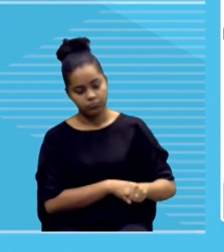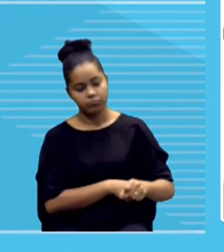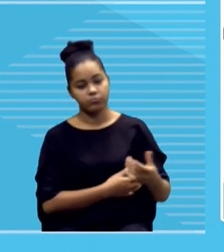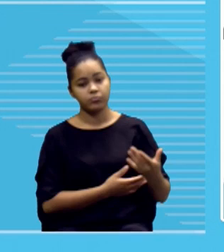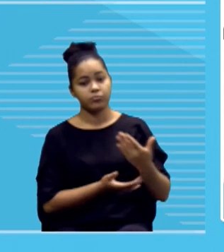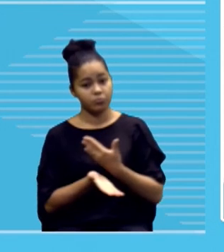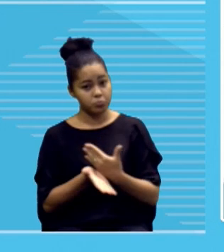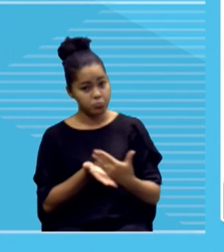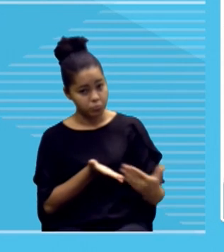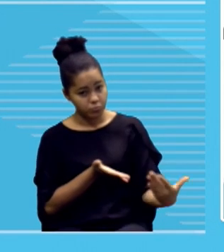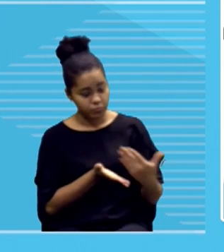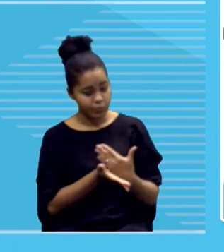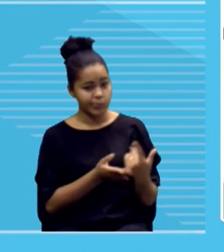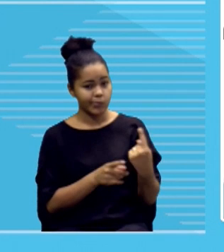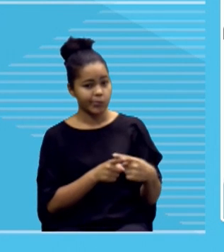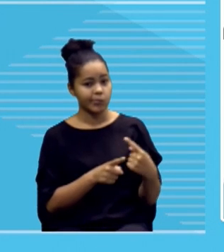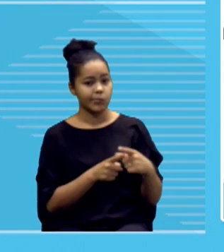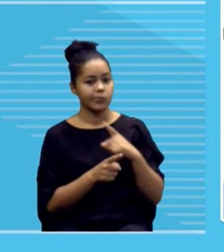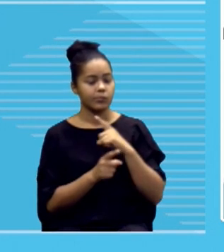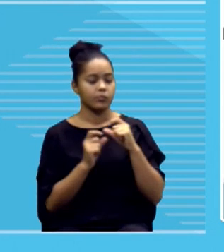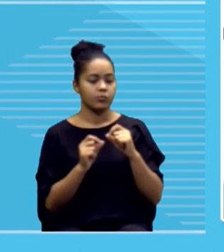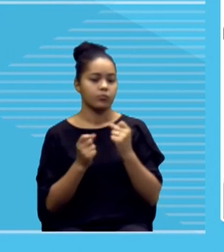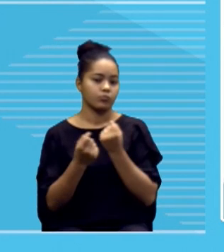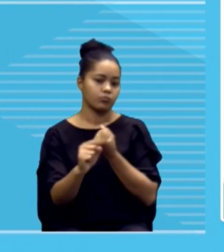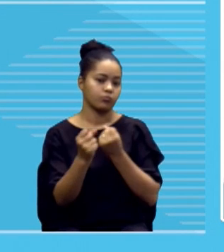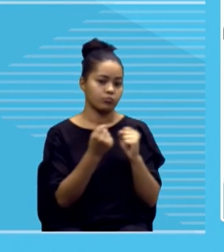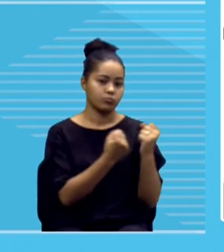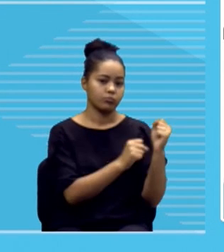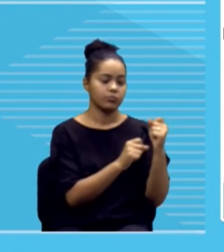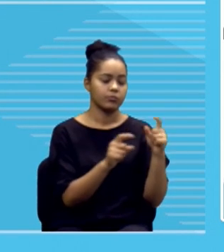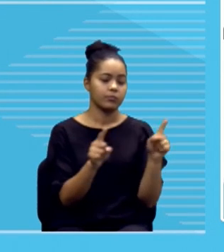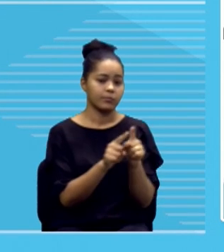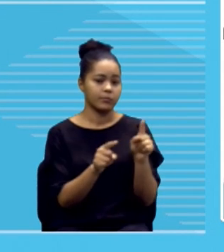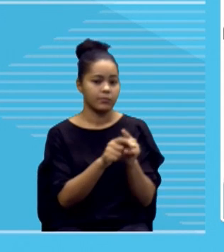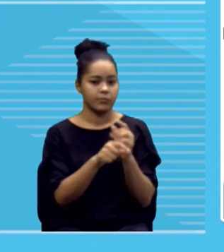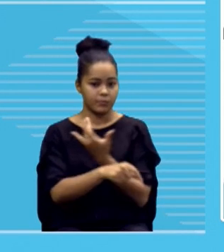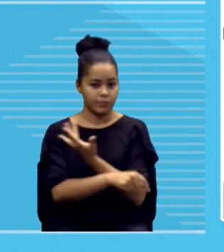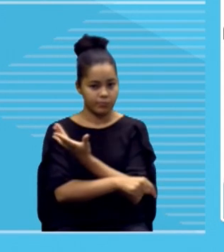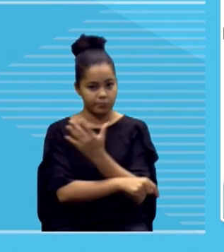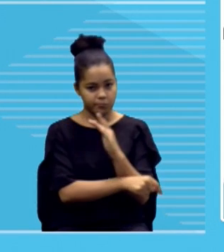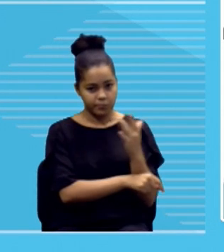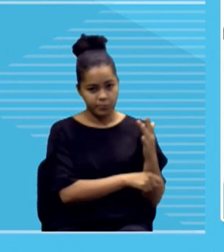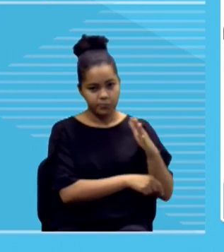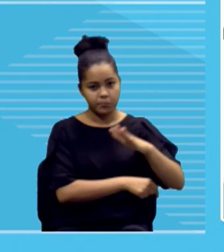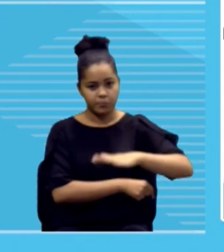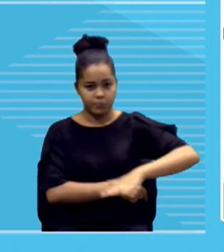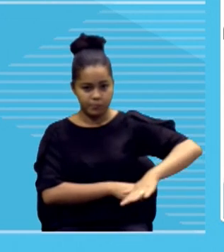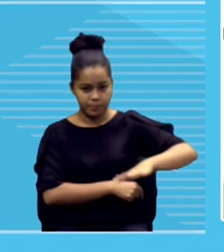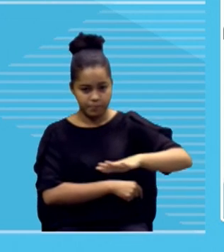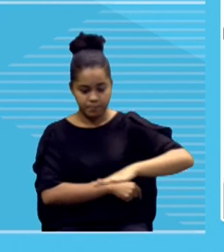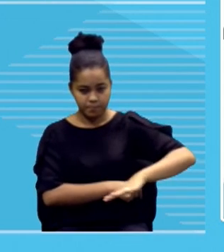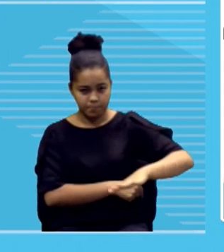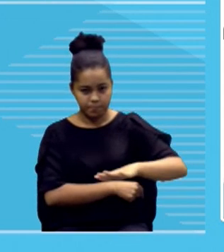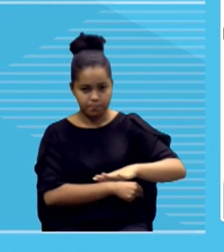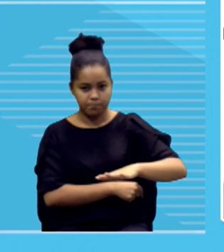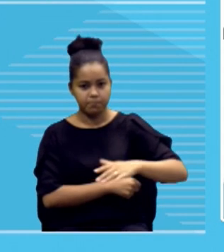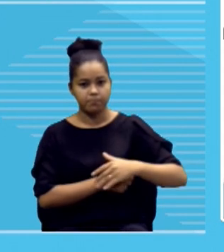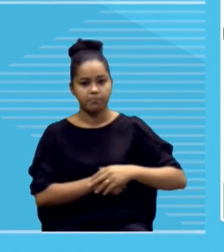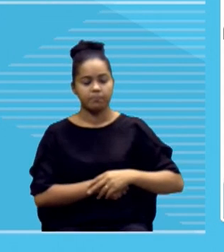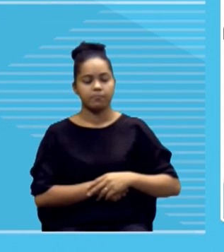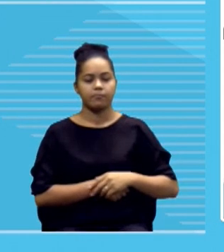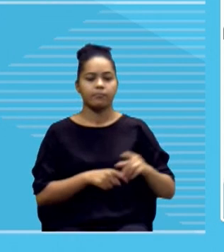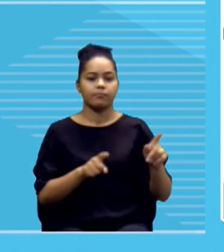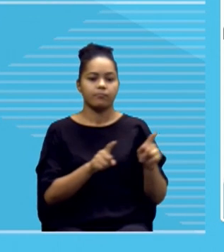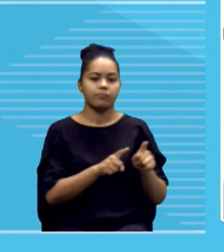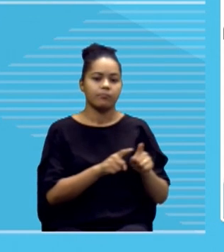uma forte industrialização e urbanização naquela região, tá bom? Até por se aproximar do